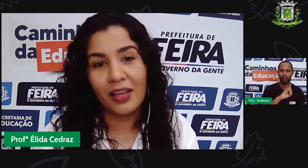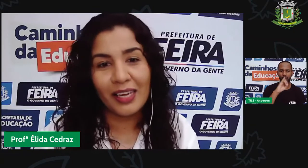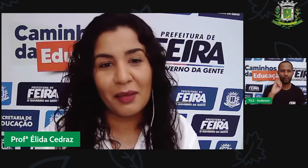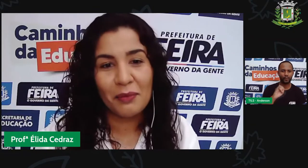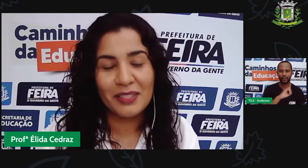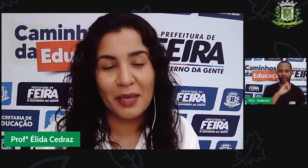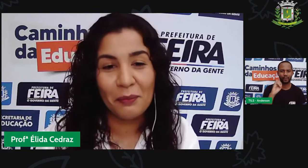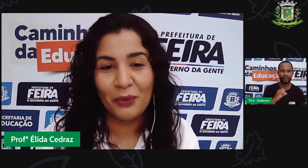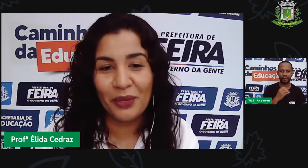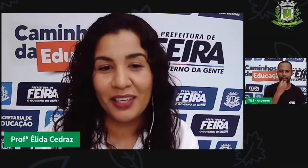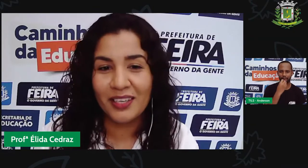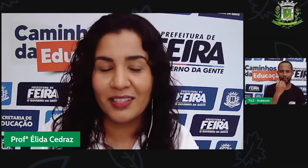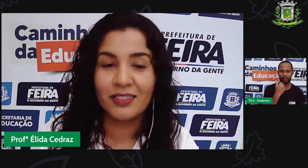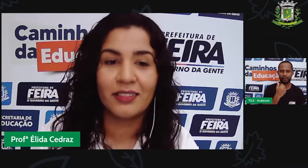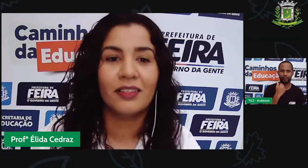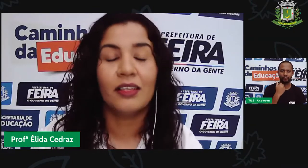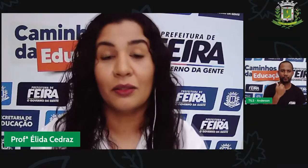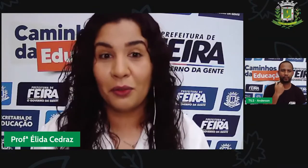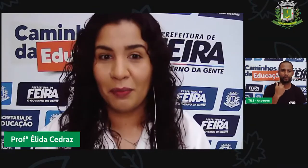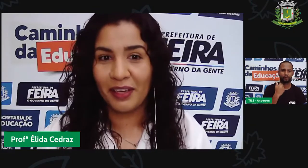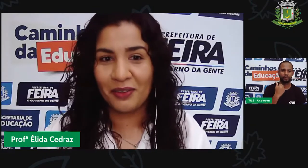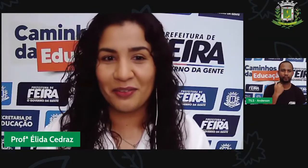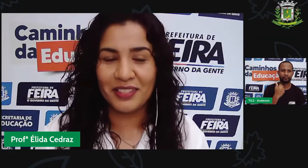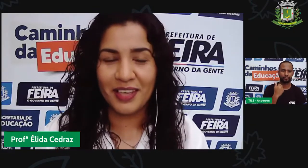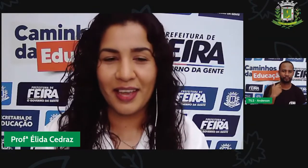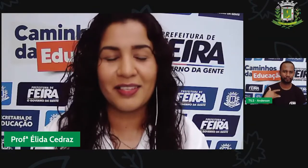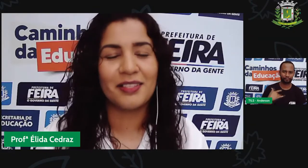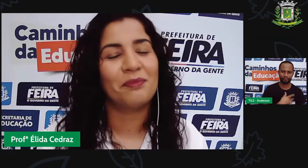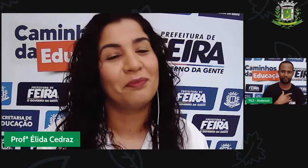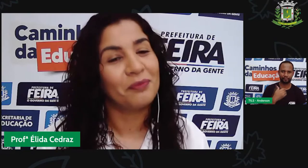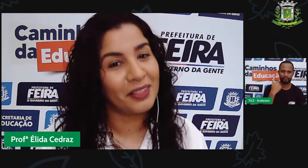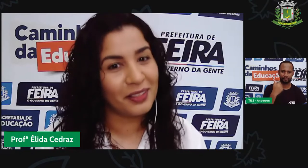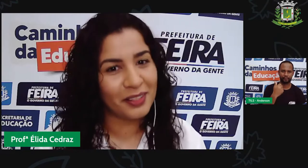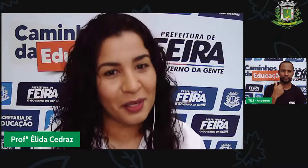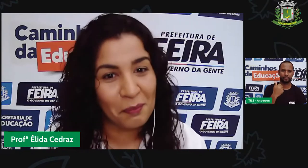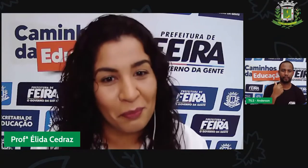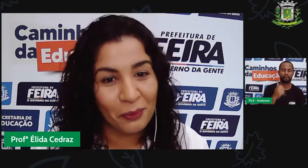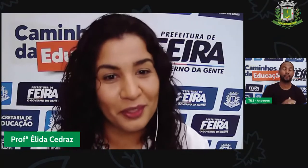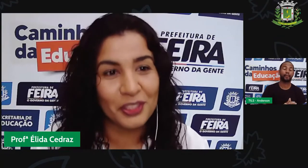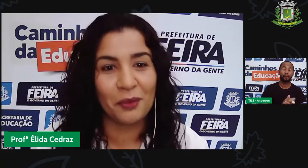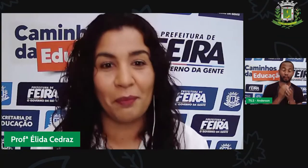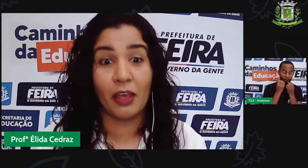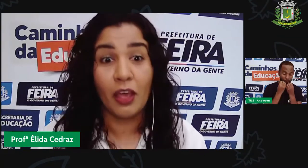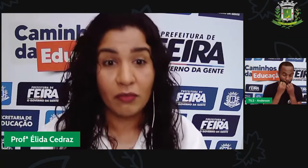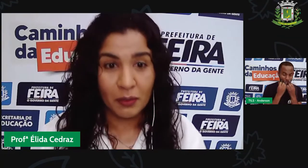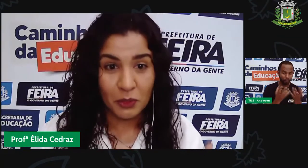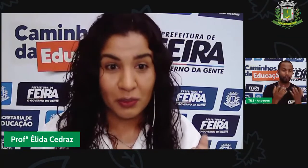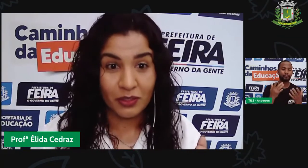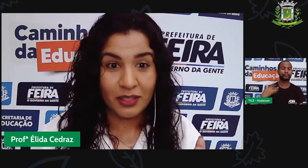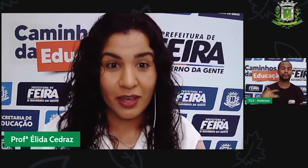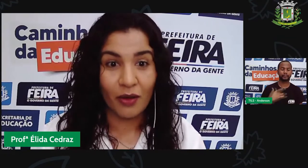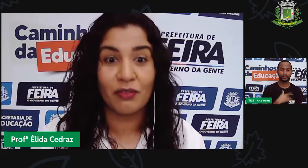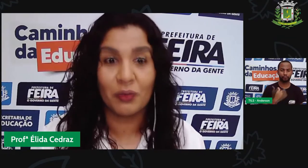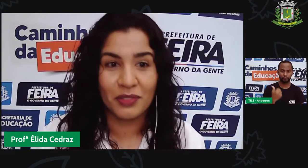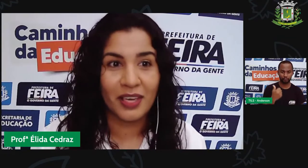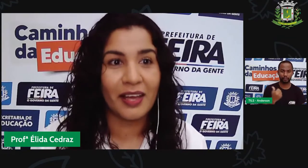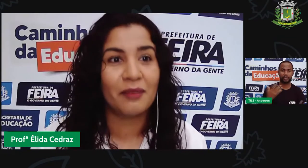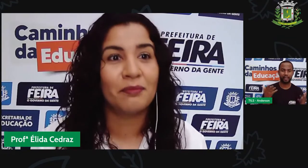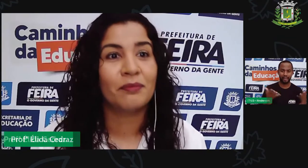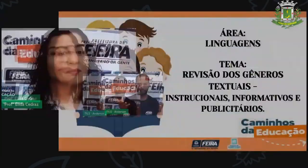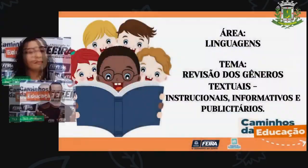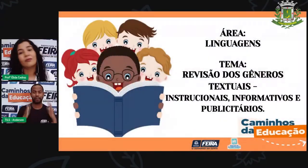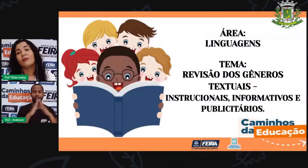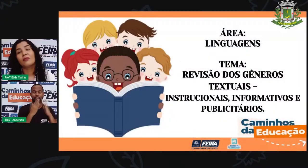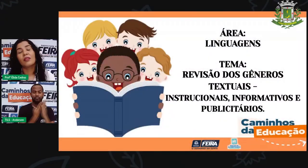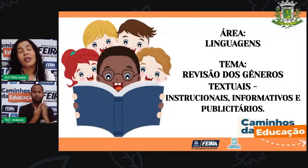Olá, amores! Tudo bem com vocês? Que bom que estão bem. Vamos para a nossa aula? Vamos lá?